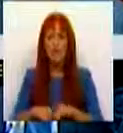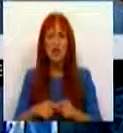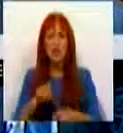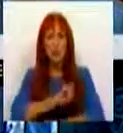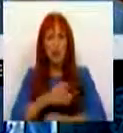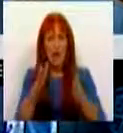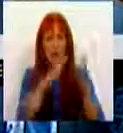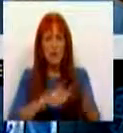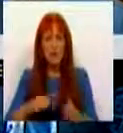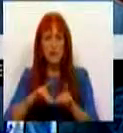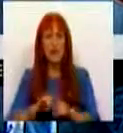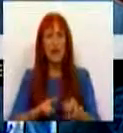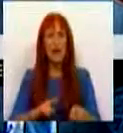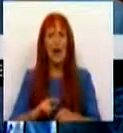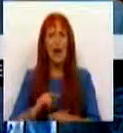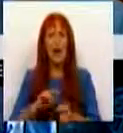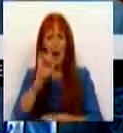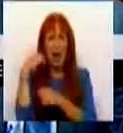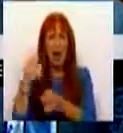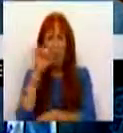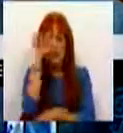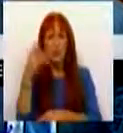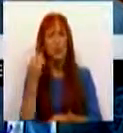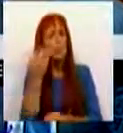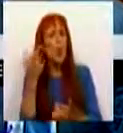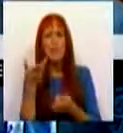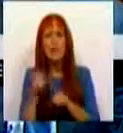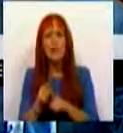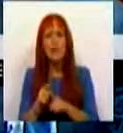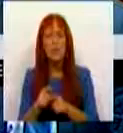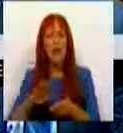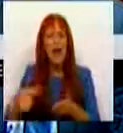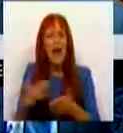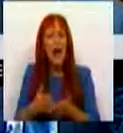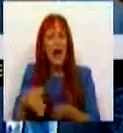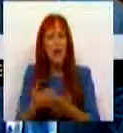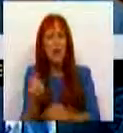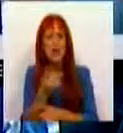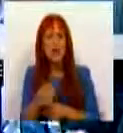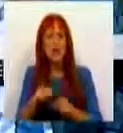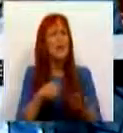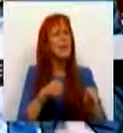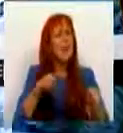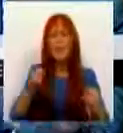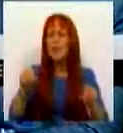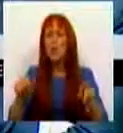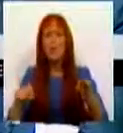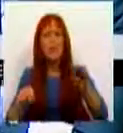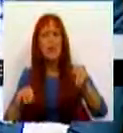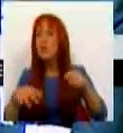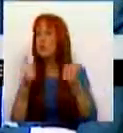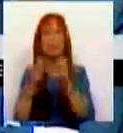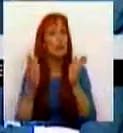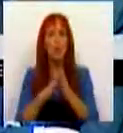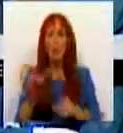produtivo agrícola, mas também florestal, os mecanismos serem, por exemplo, de avisos de candidaturas excepcionais só para aqueles territórios e não